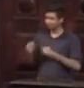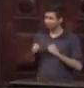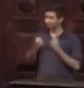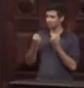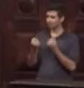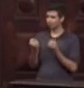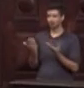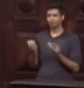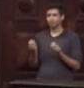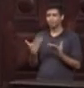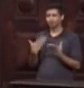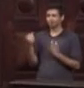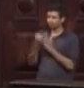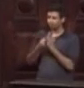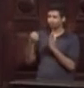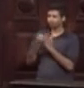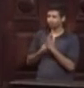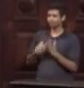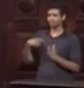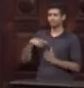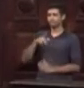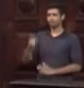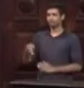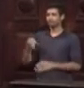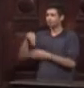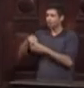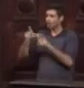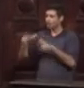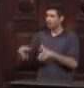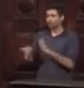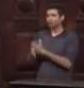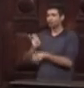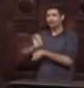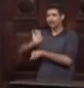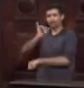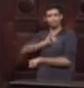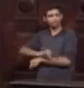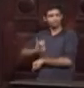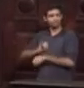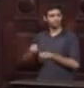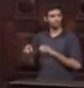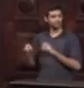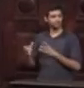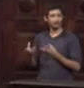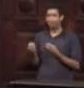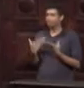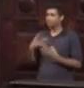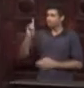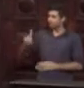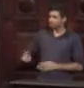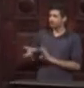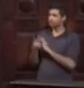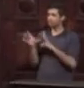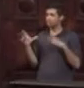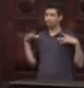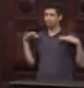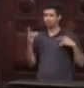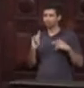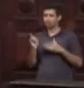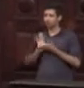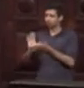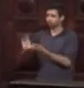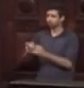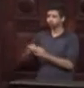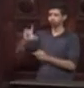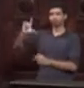para que o professor de arte na rede estadual de educação tenha o direito de quê? De folga, não. De aumento salarial,